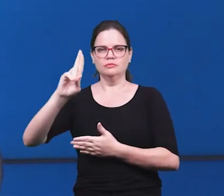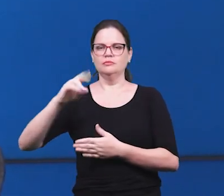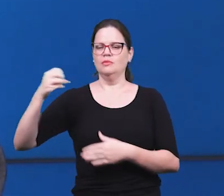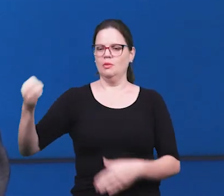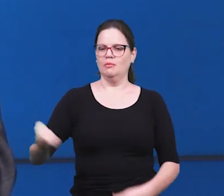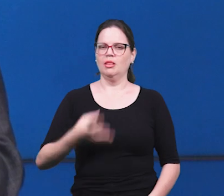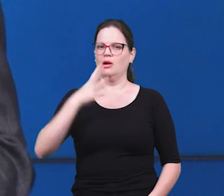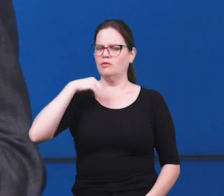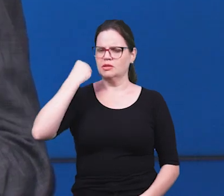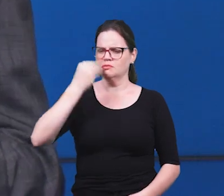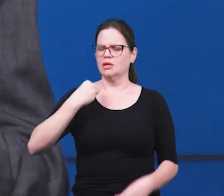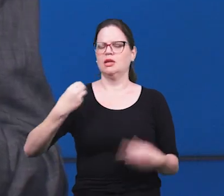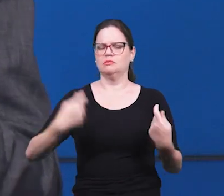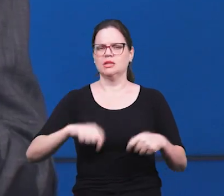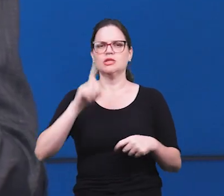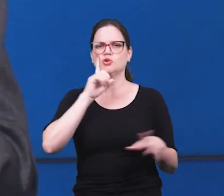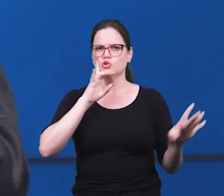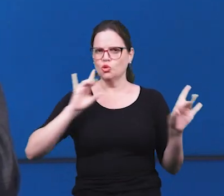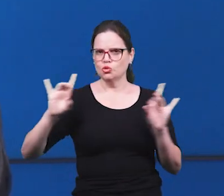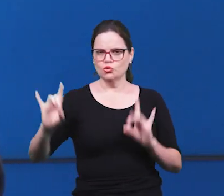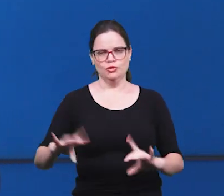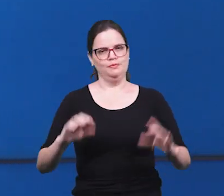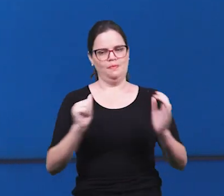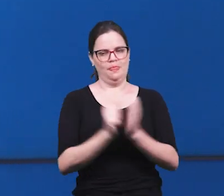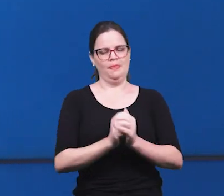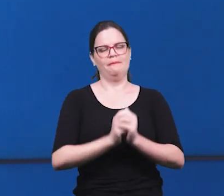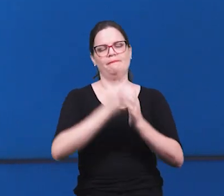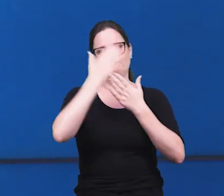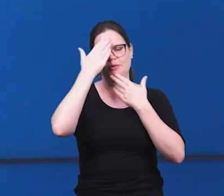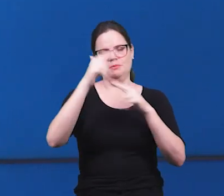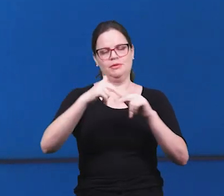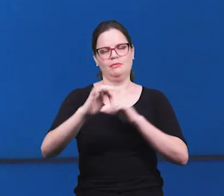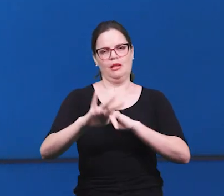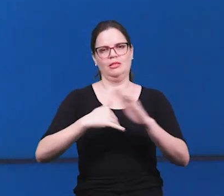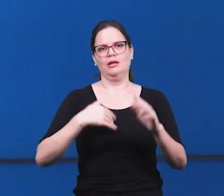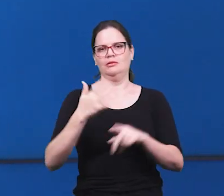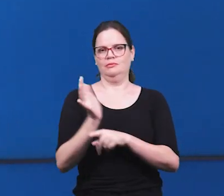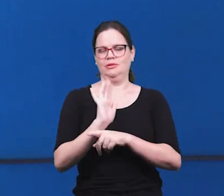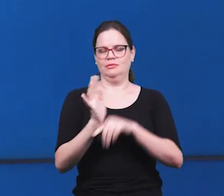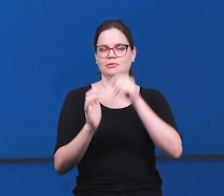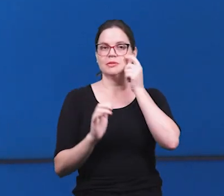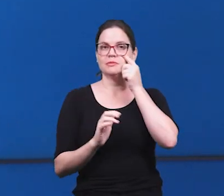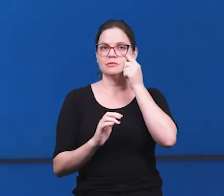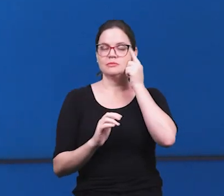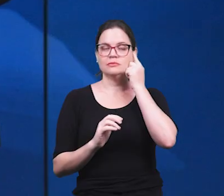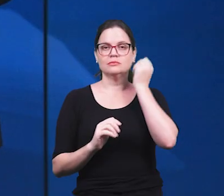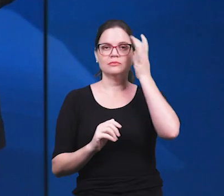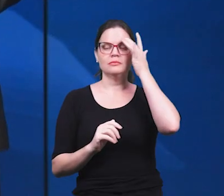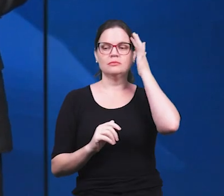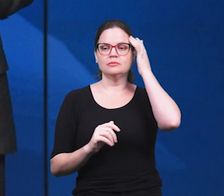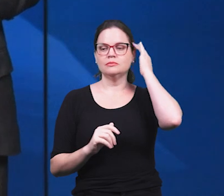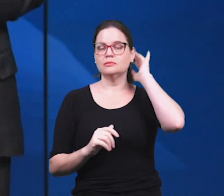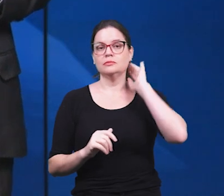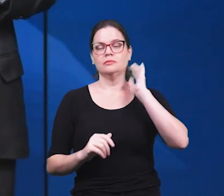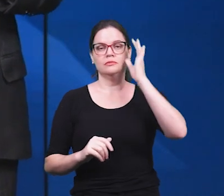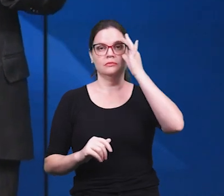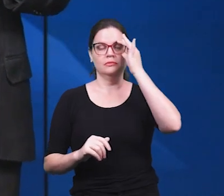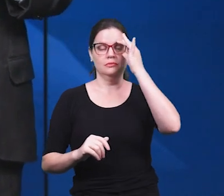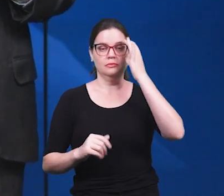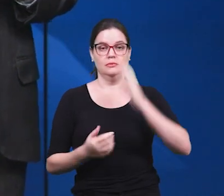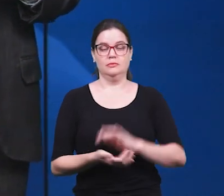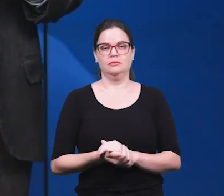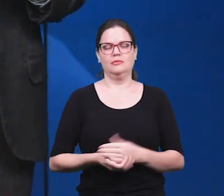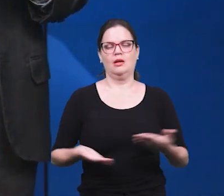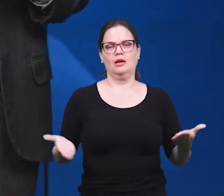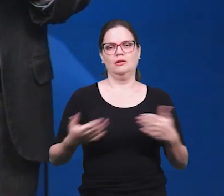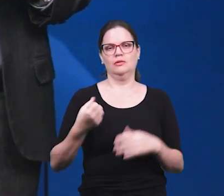seja, uma nova experiência. Obrigado então pela sua participação, Samuel Ferreira. Glória a Jesus. Muito bem, irmãos, partindo para a